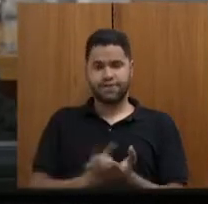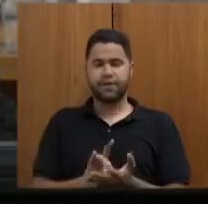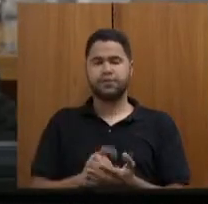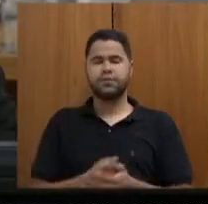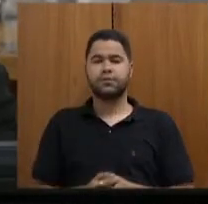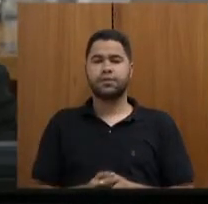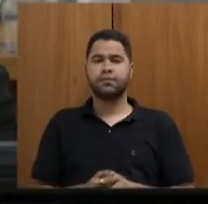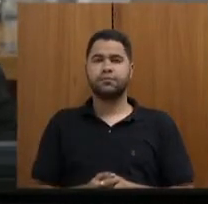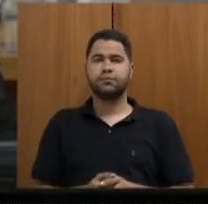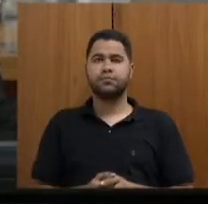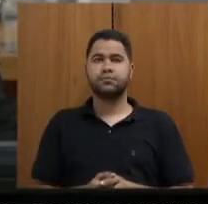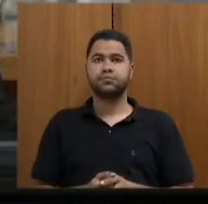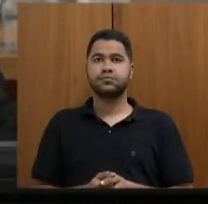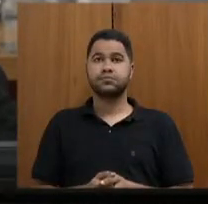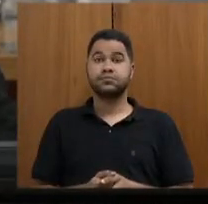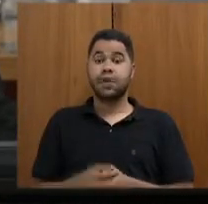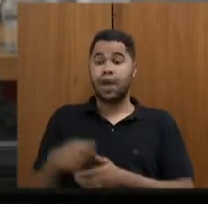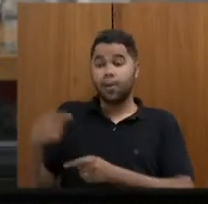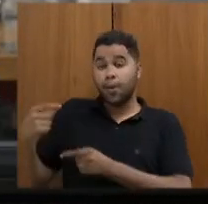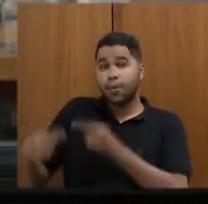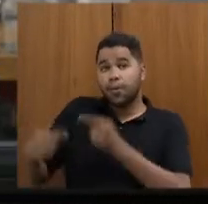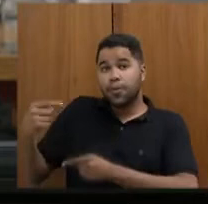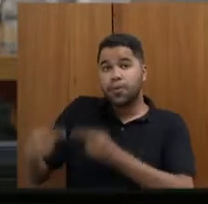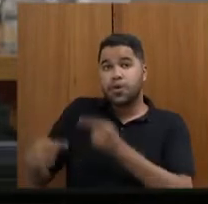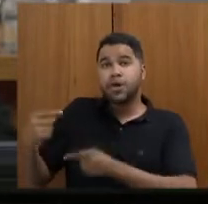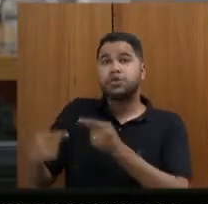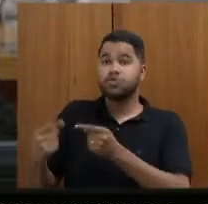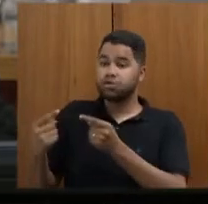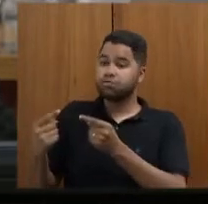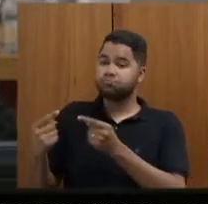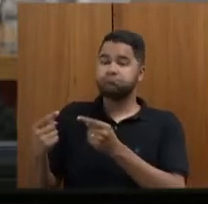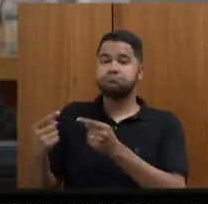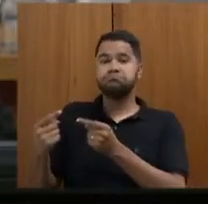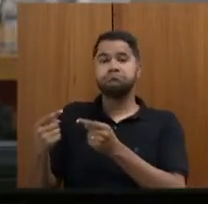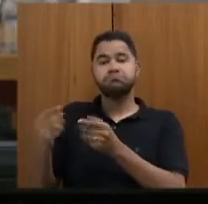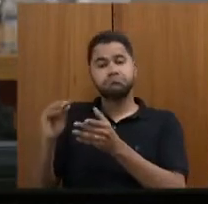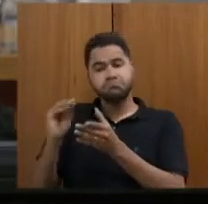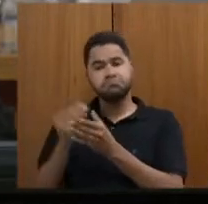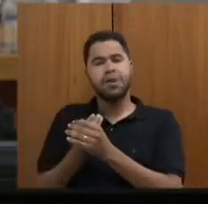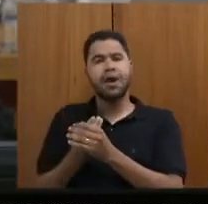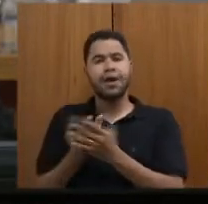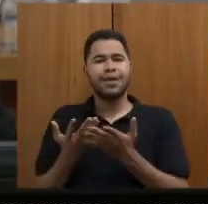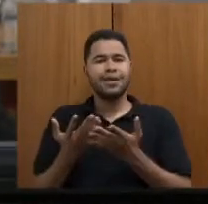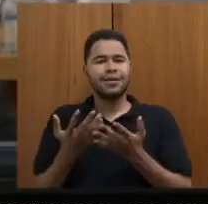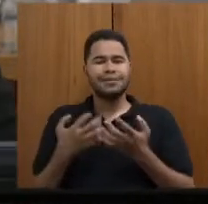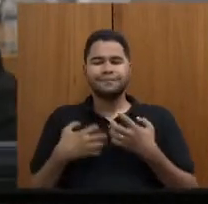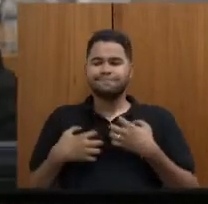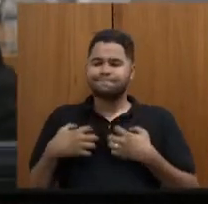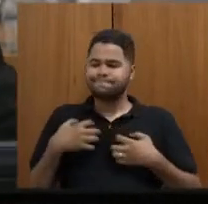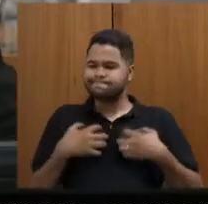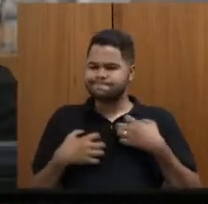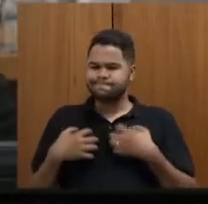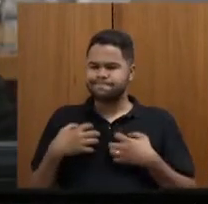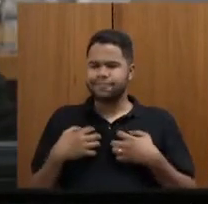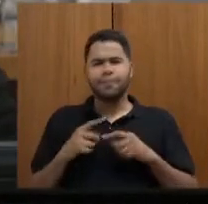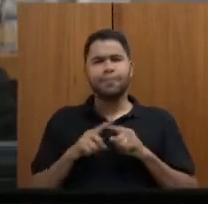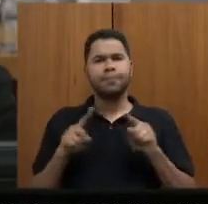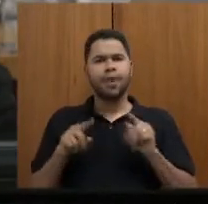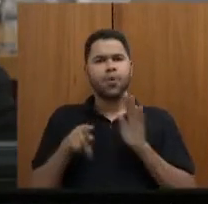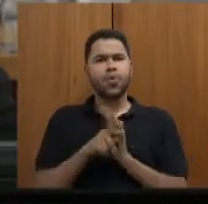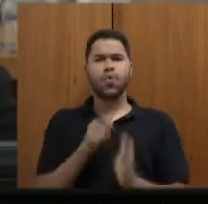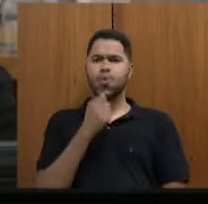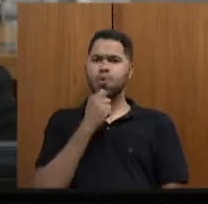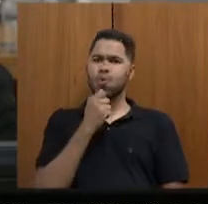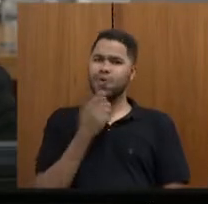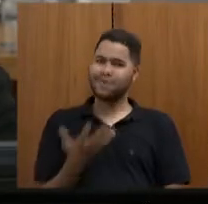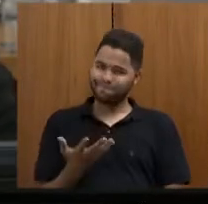ela tem a propriedade. E ela é uma política muito inclusiva. Que angústia a pessoa ter a posse e não ser proprietária. Então,